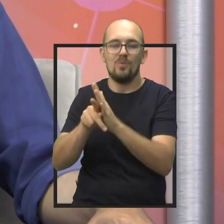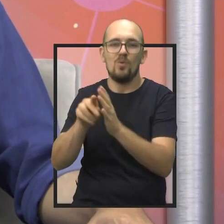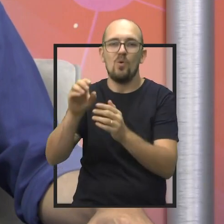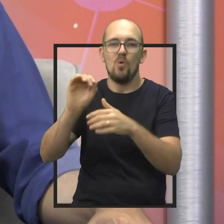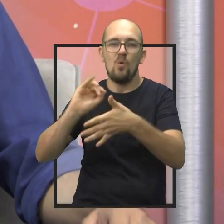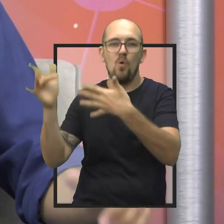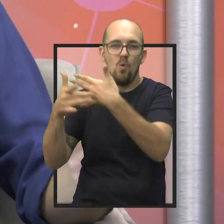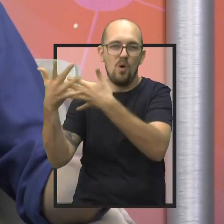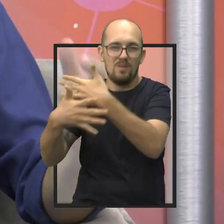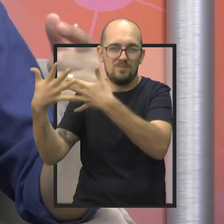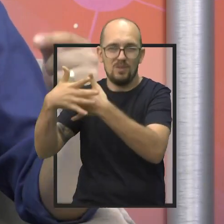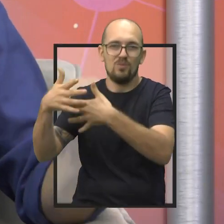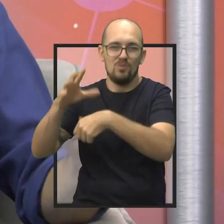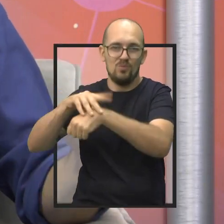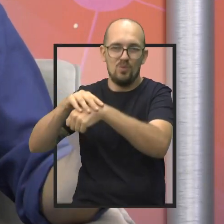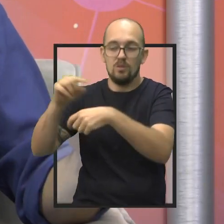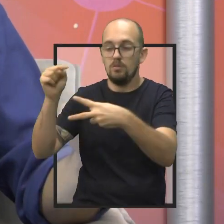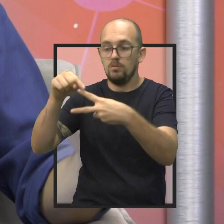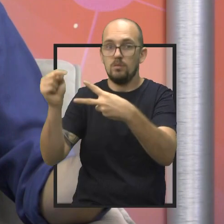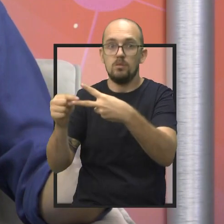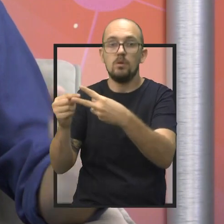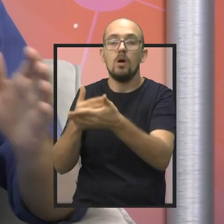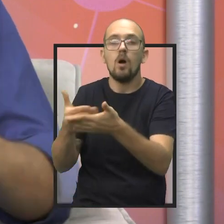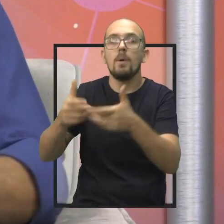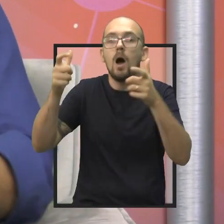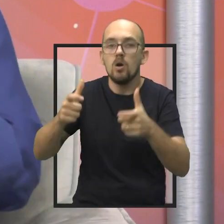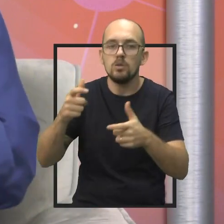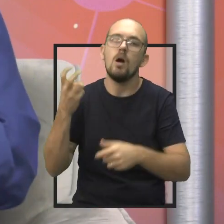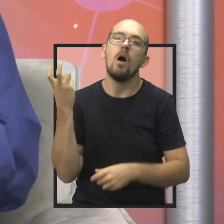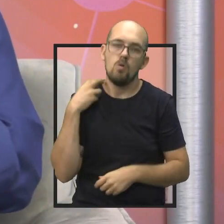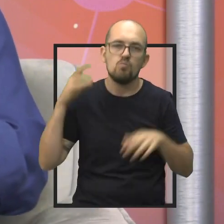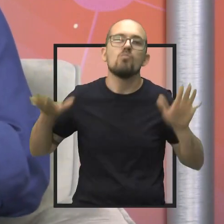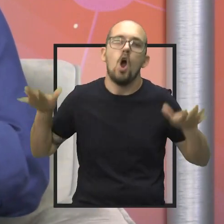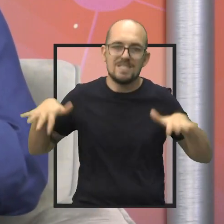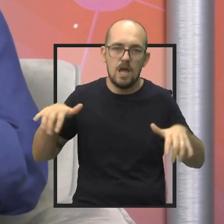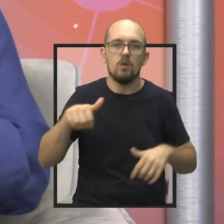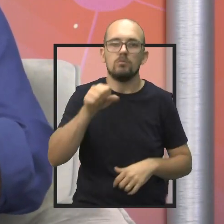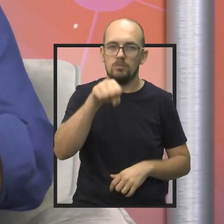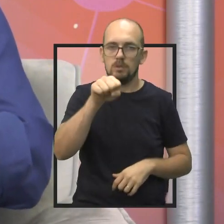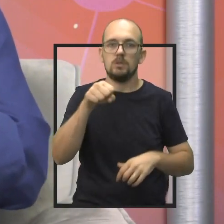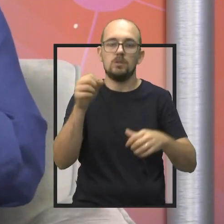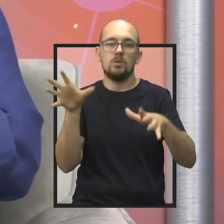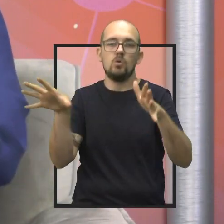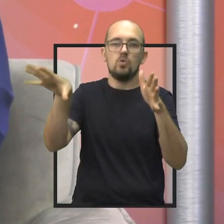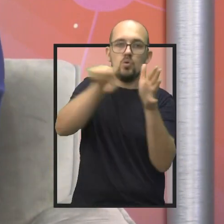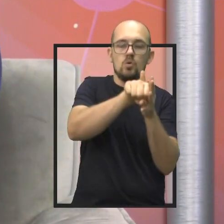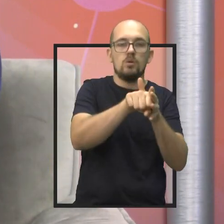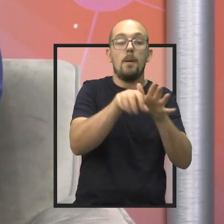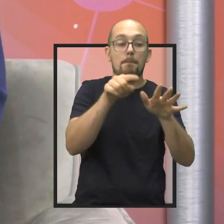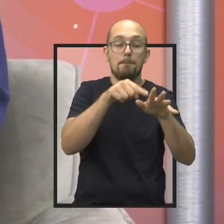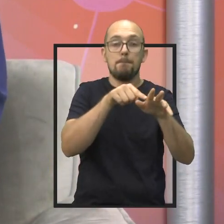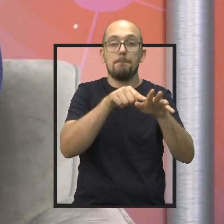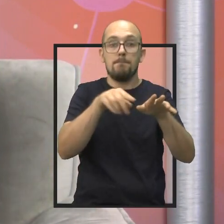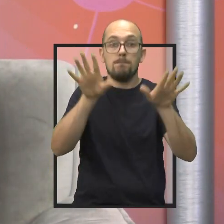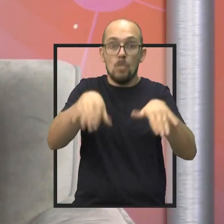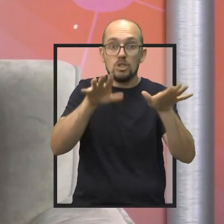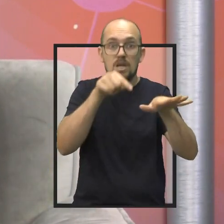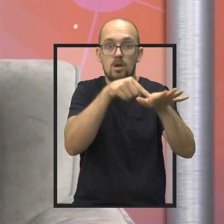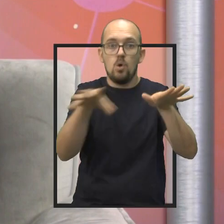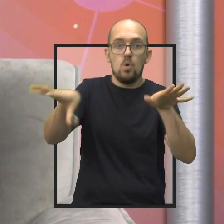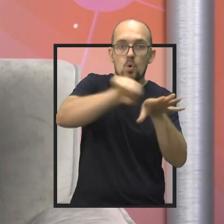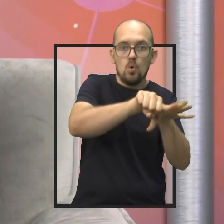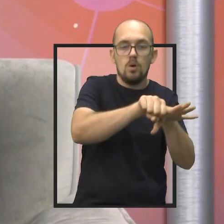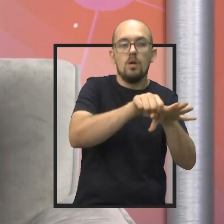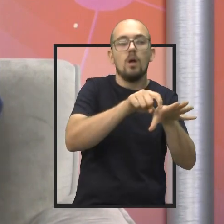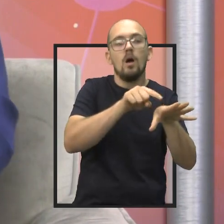Oriente Médio, são vírus que surgem no morcego, só que esse vírus, ele precisa de um hospedeiro intermediário